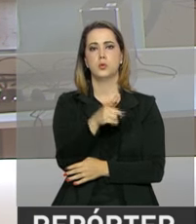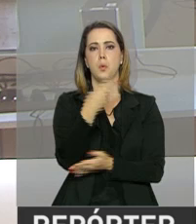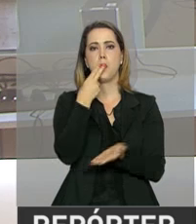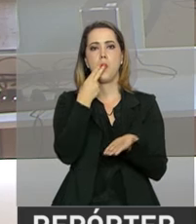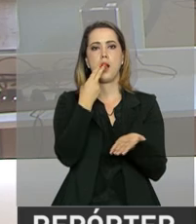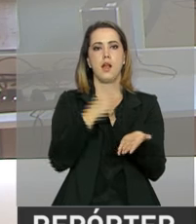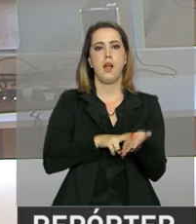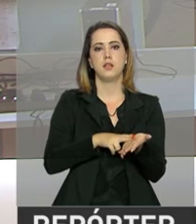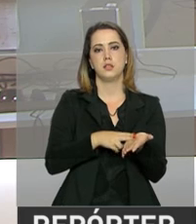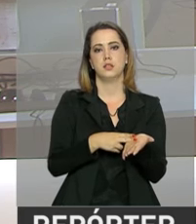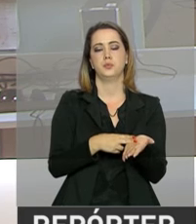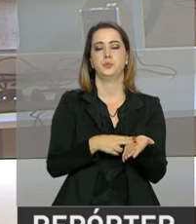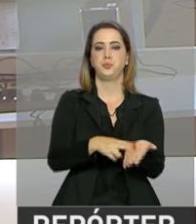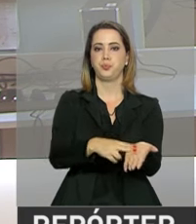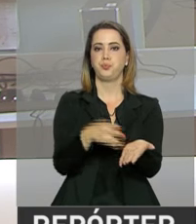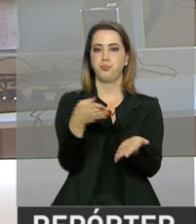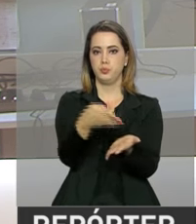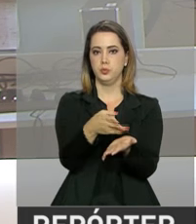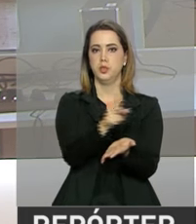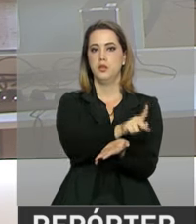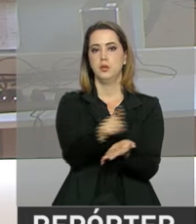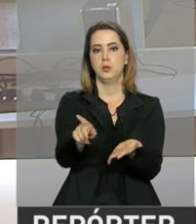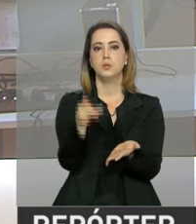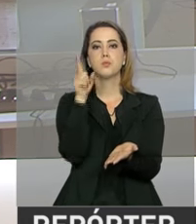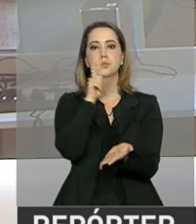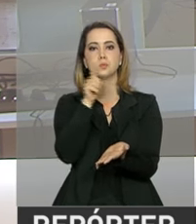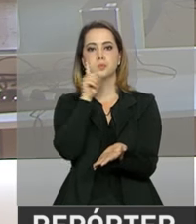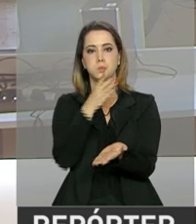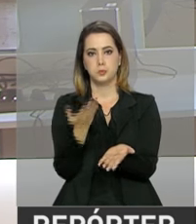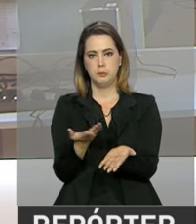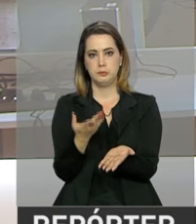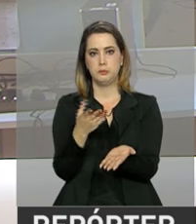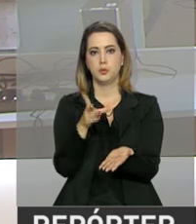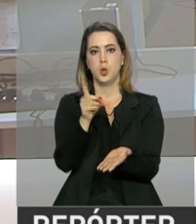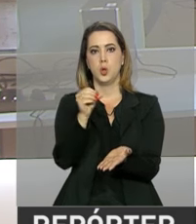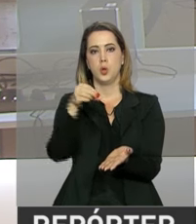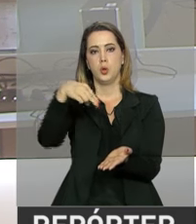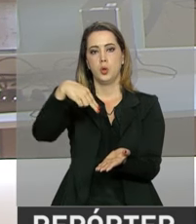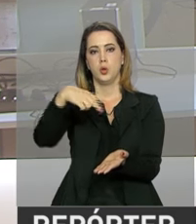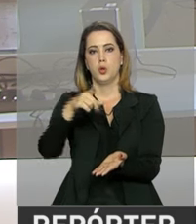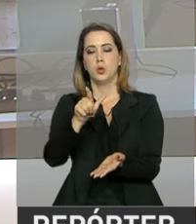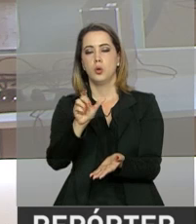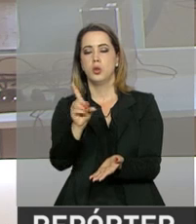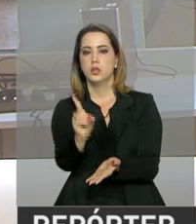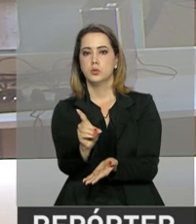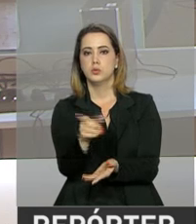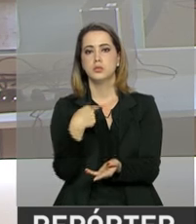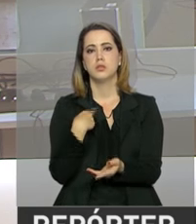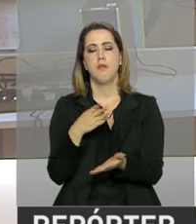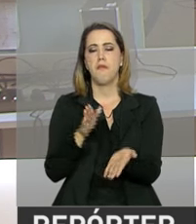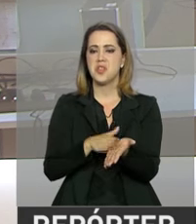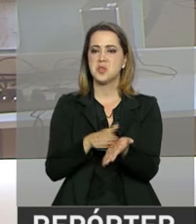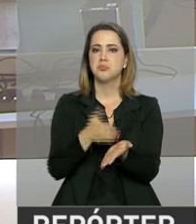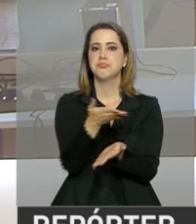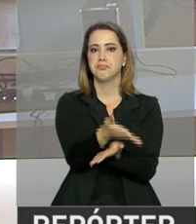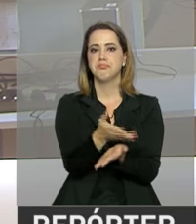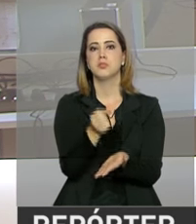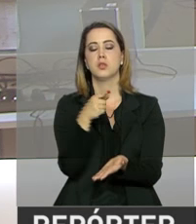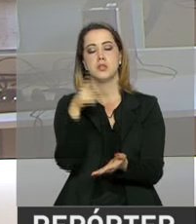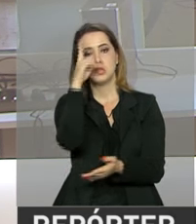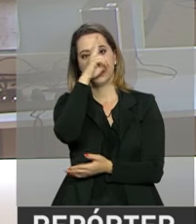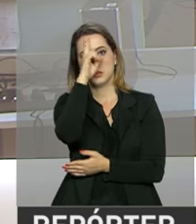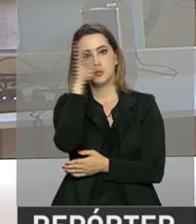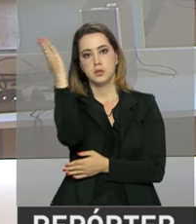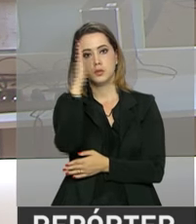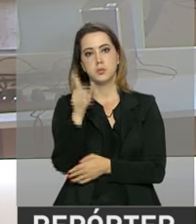enviada ao presidente eleito dos estos Unidos Donald trump no documento temer Felicita trump E lembra que Brasil e Estados Unidos são